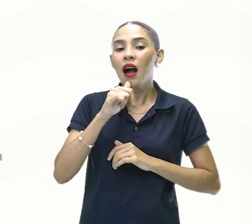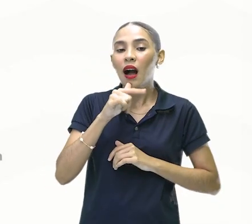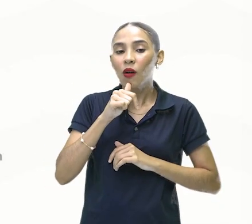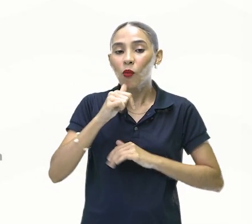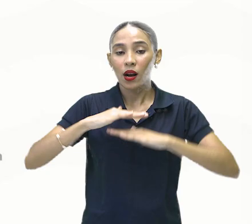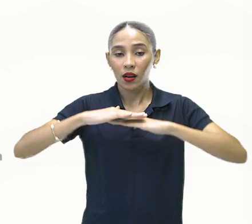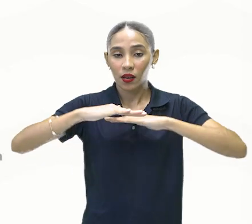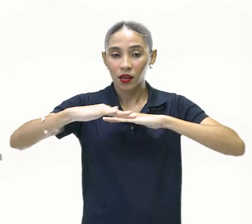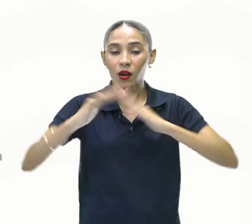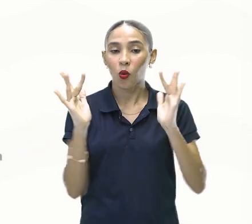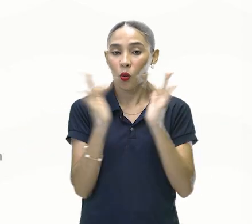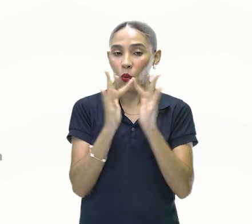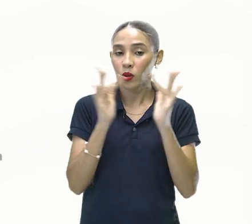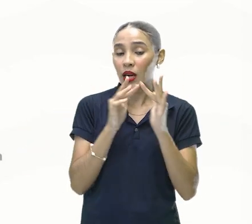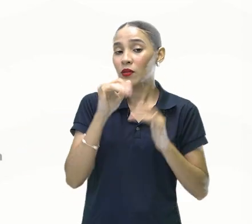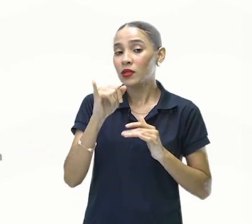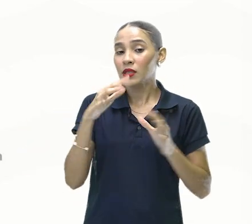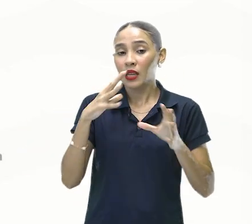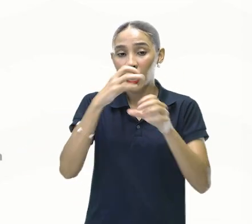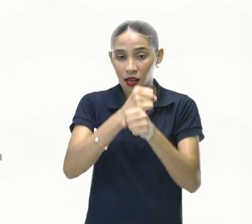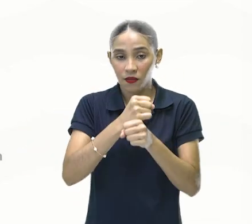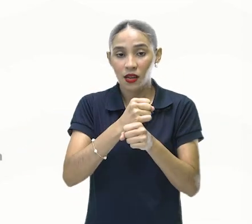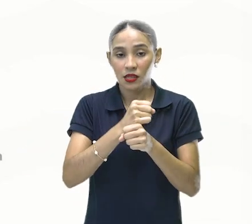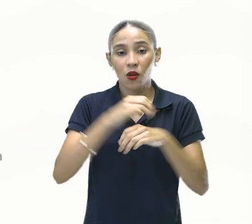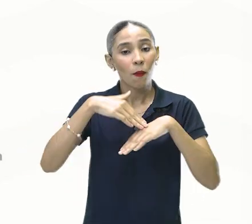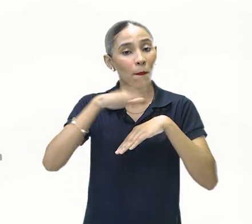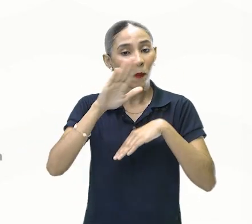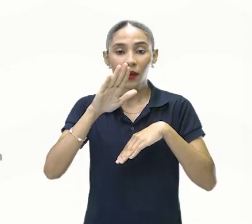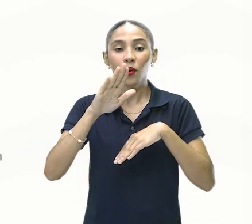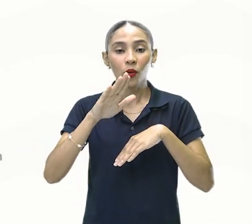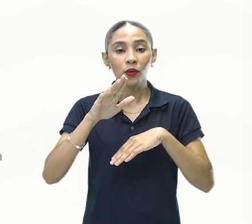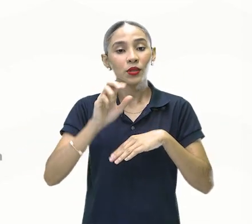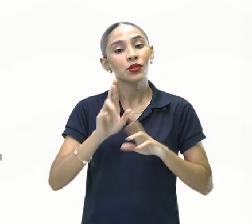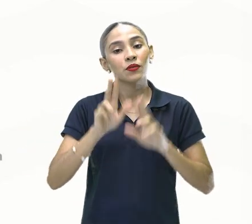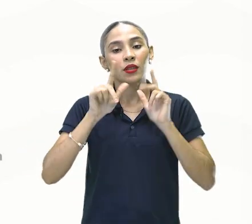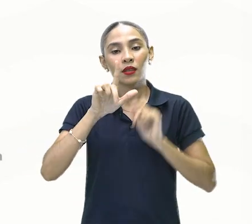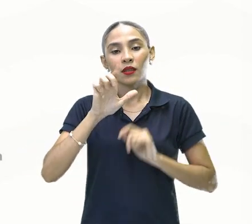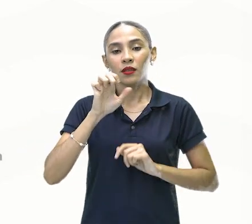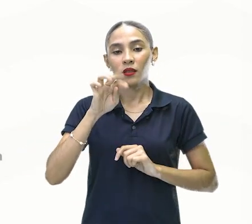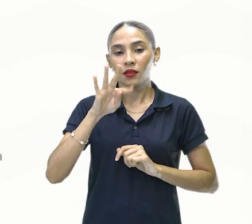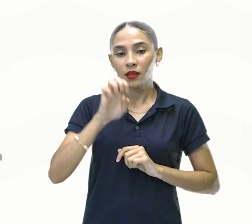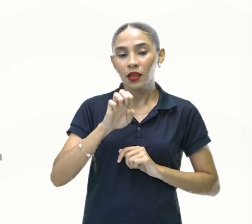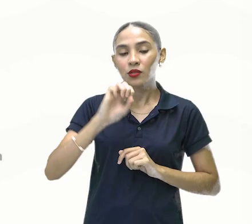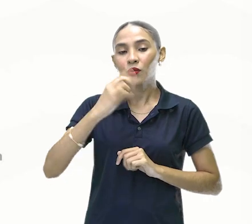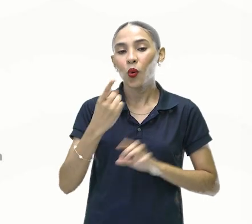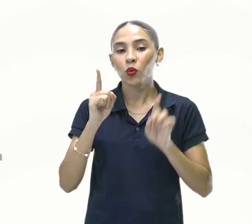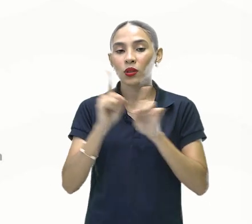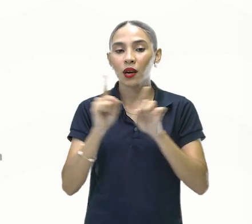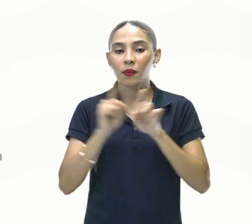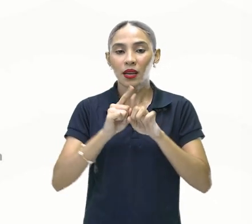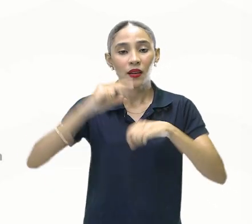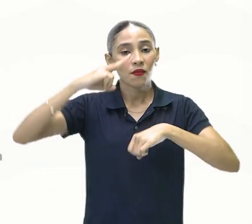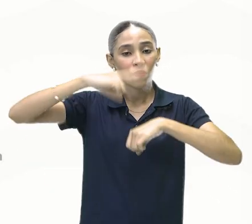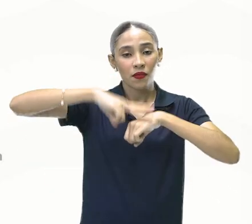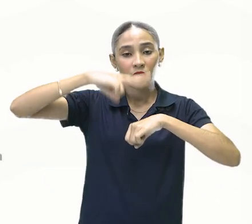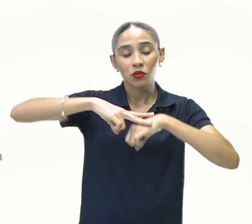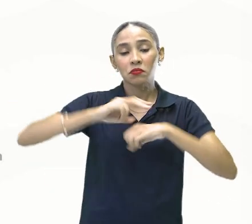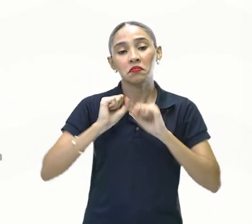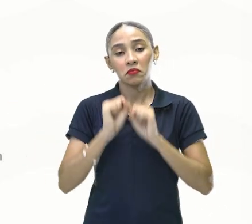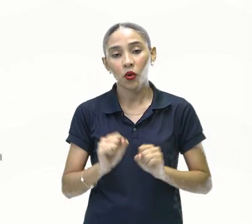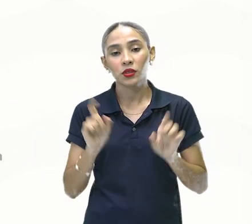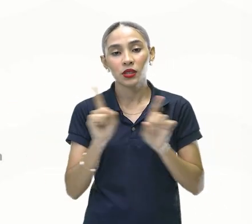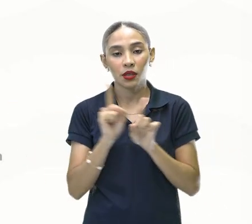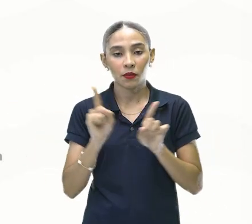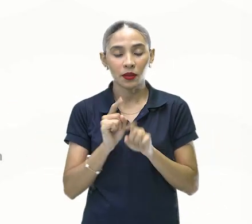na água. Se essa água tiver um índice de refração maior do que o da lente, ou uma lente inserida dentro de um